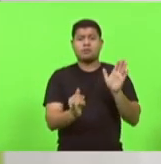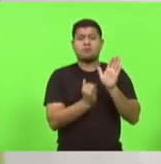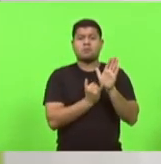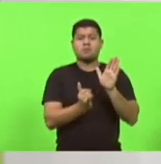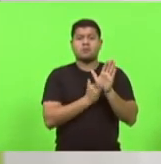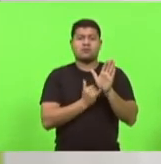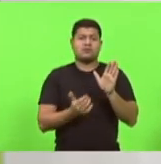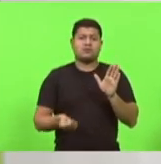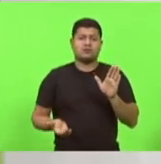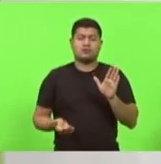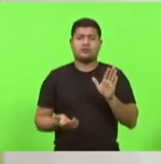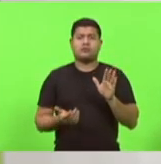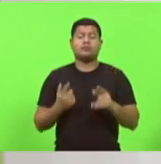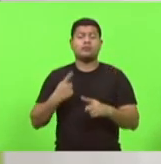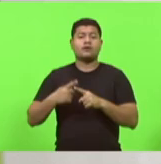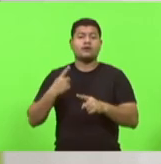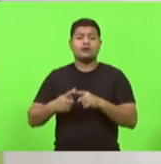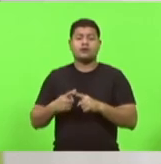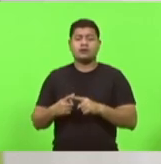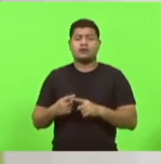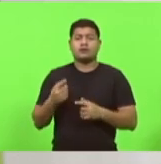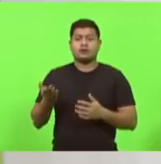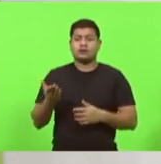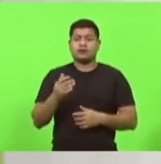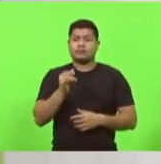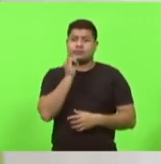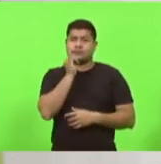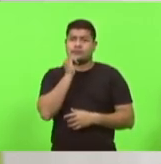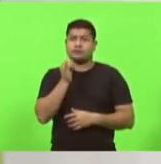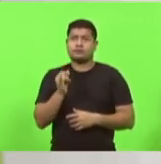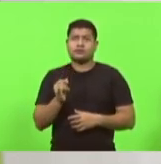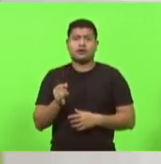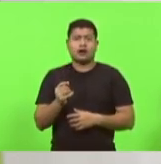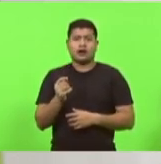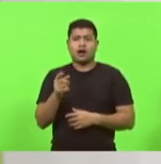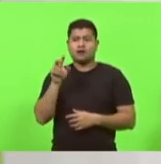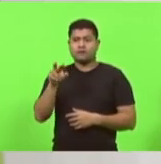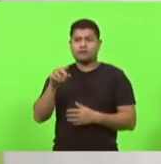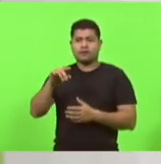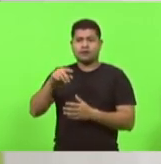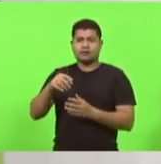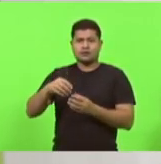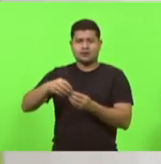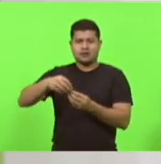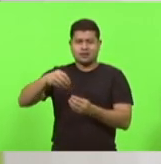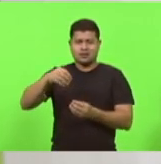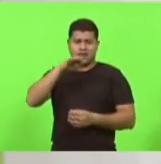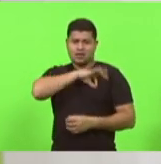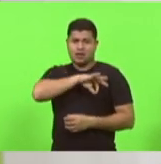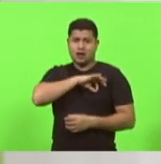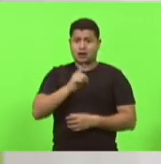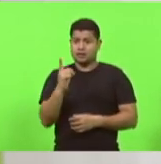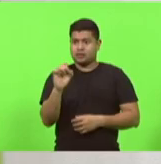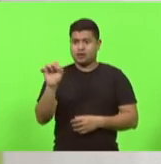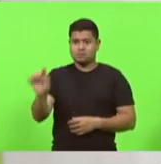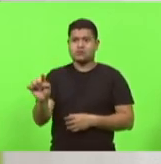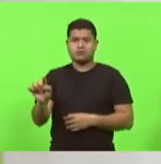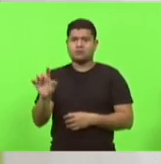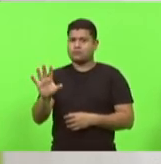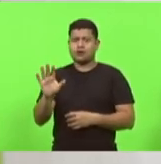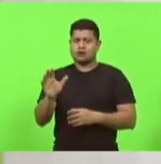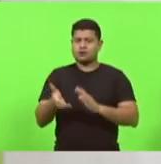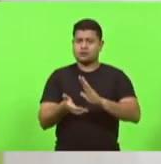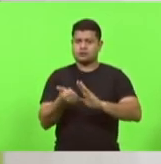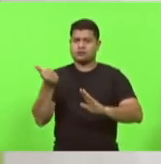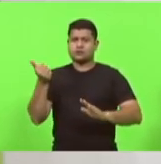vê que o servidor ganha 10, ele ganha 6, porque 4 é descontado